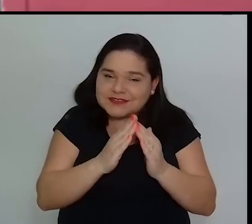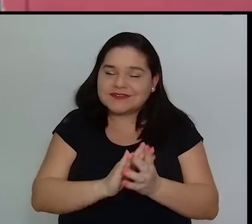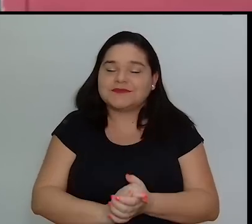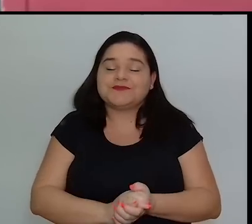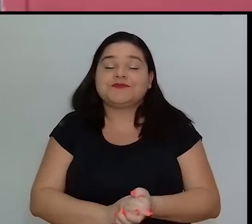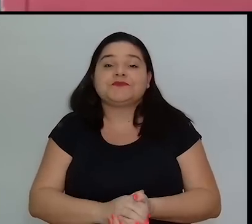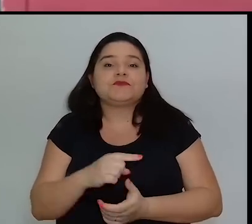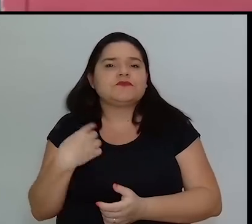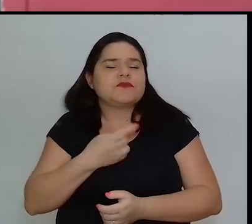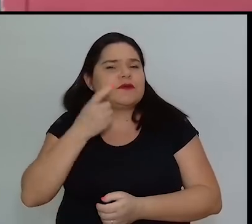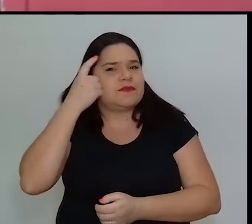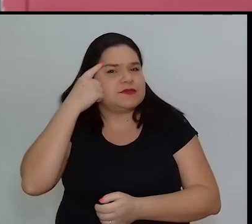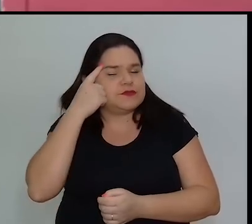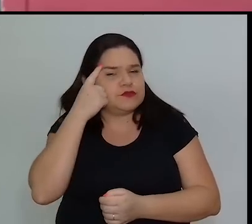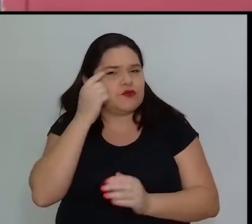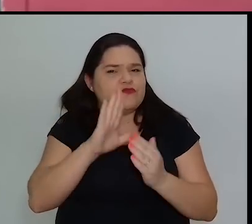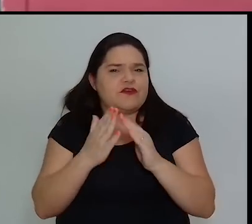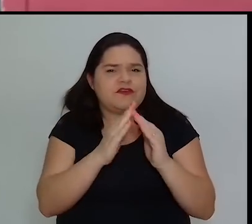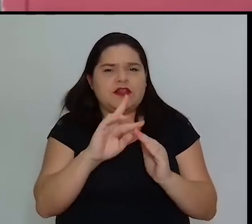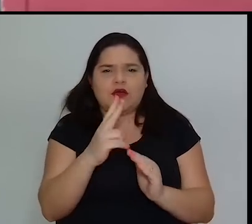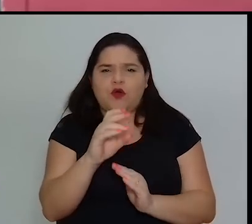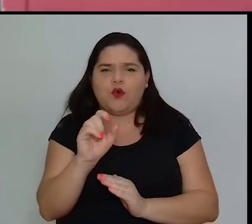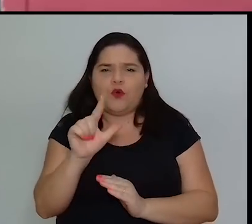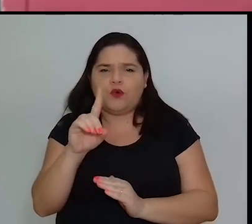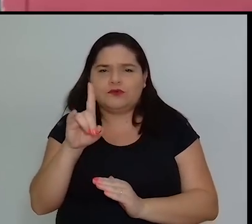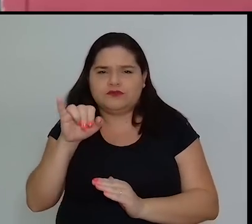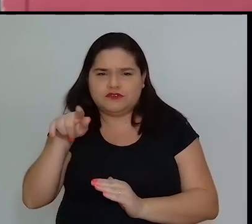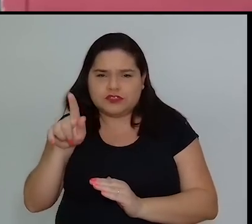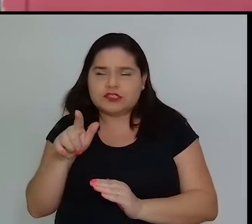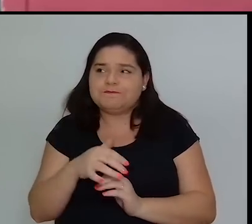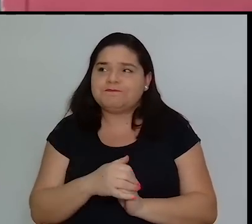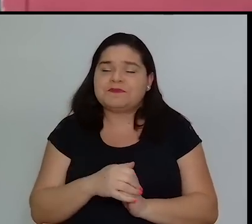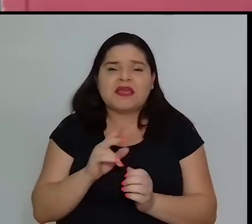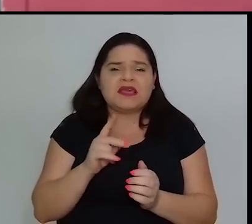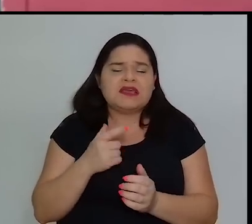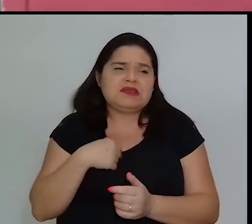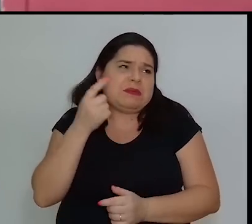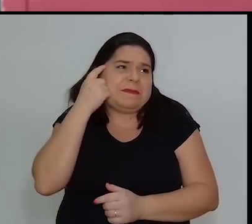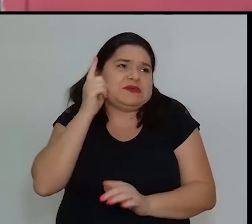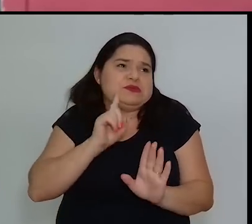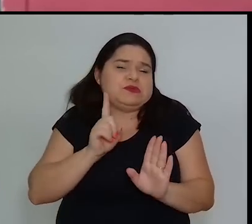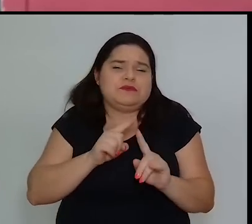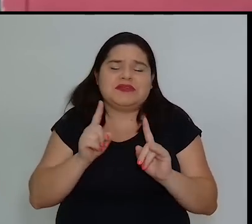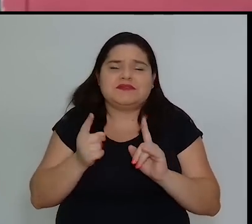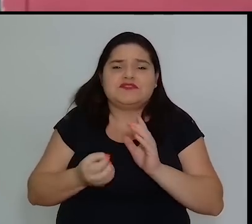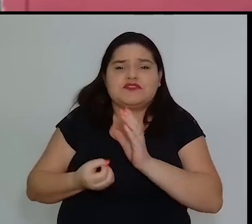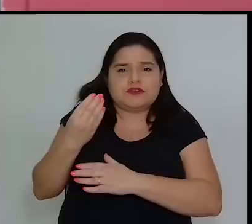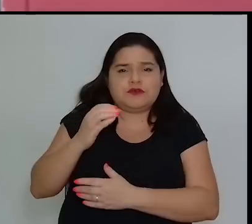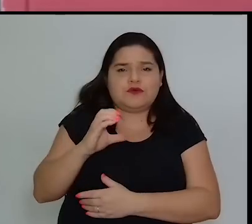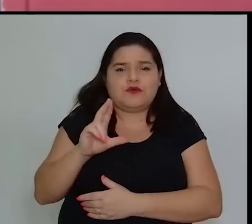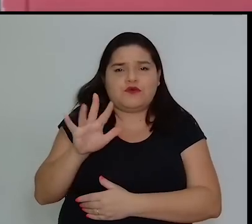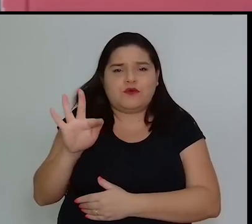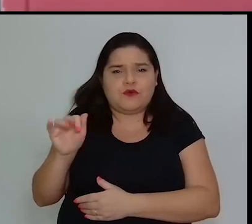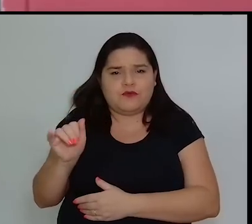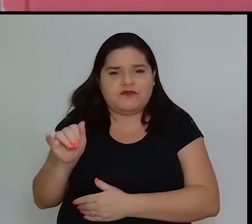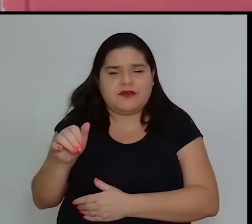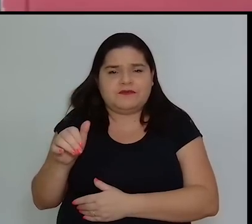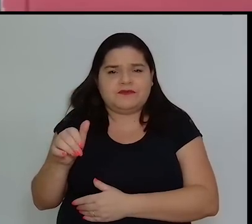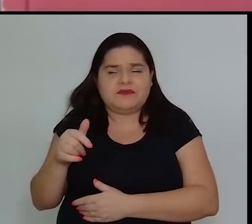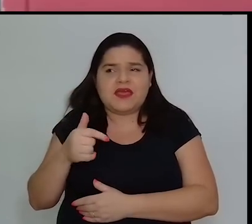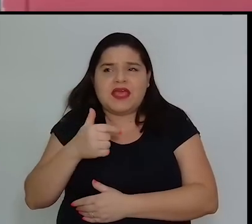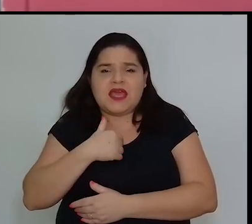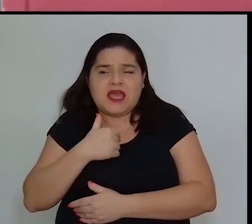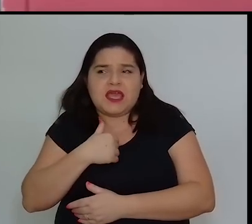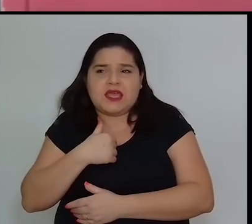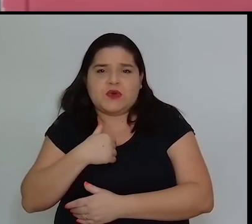a gente Pensou em fazer favela hoje a gente nem pensou na verdade eu faço eu queria a culpa que eu criei porque eu criei Na verdade era